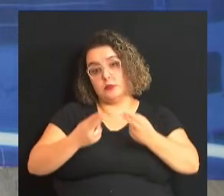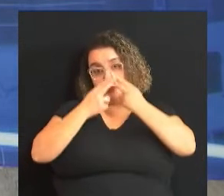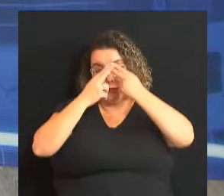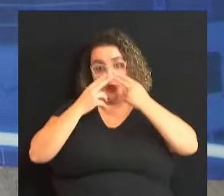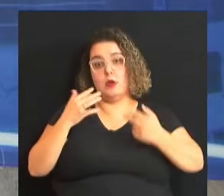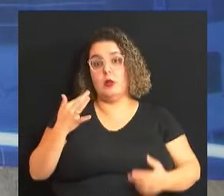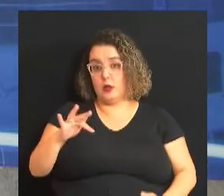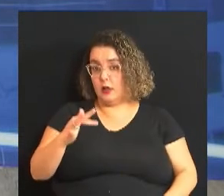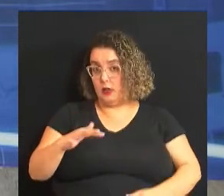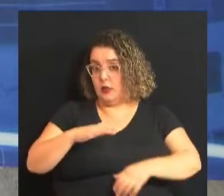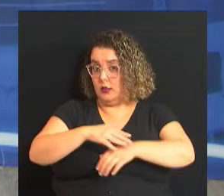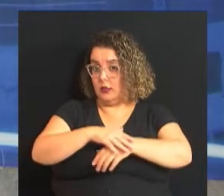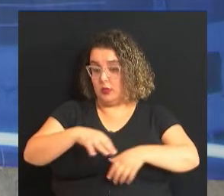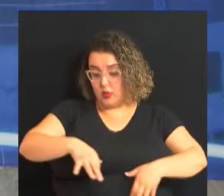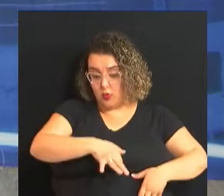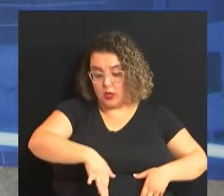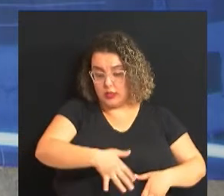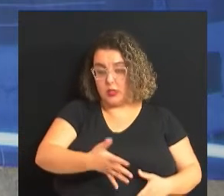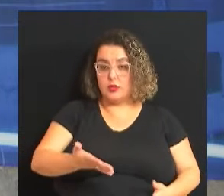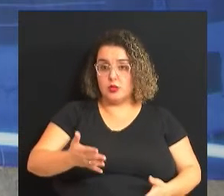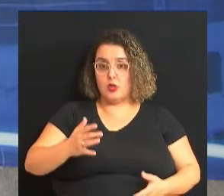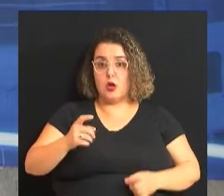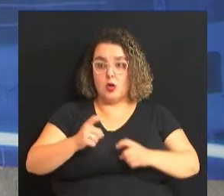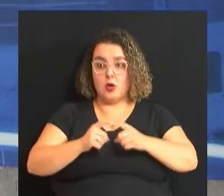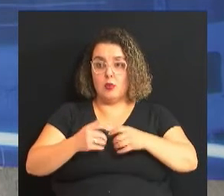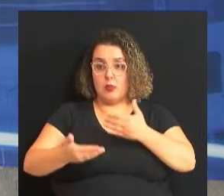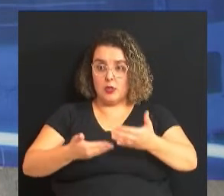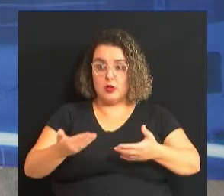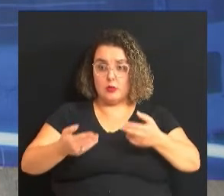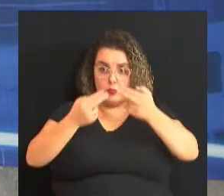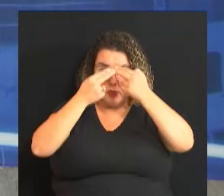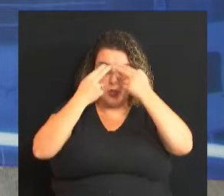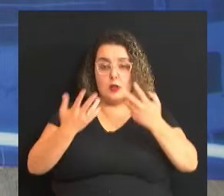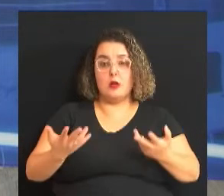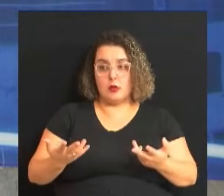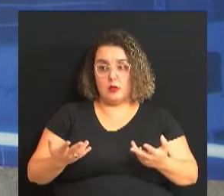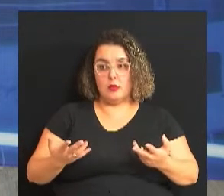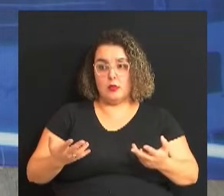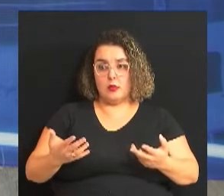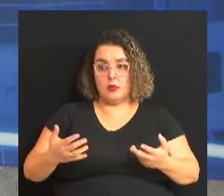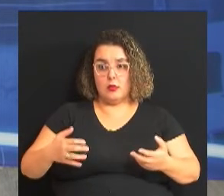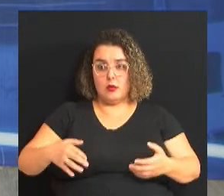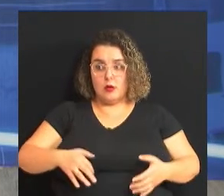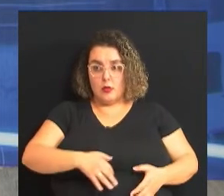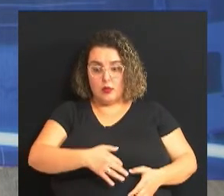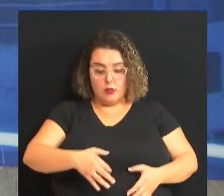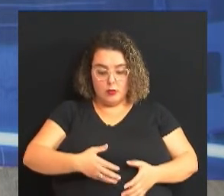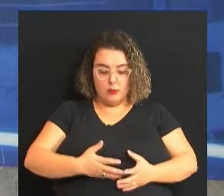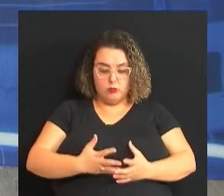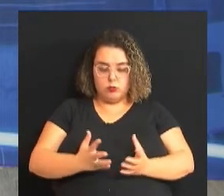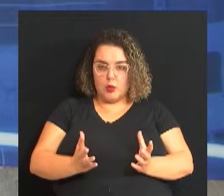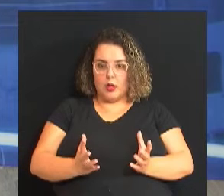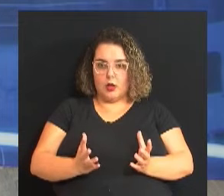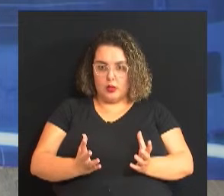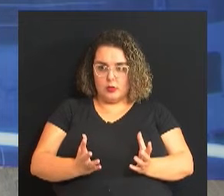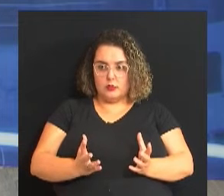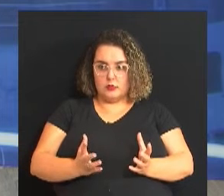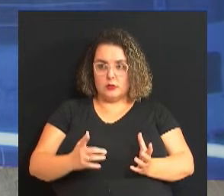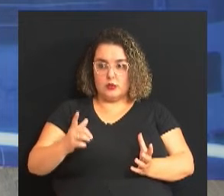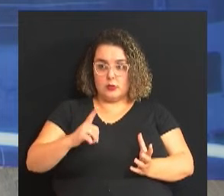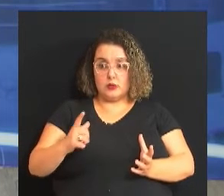intestino. Então, quando o médico vai tratar esse trauma, o intestino está aberto na cavidade abdominal, você tem uma situação